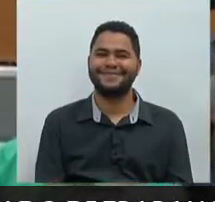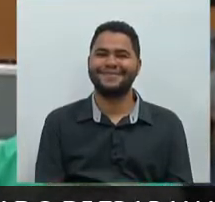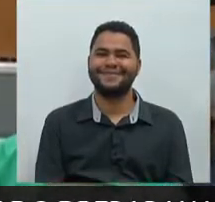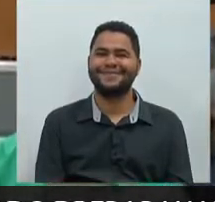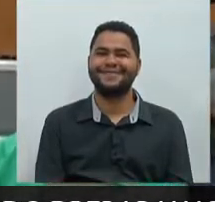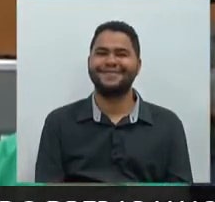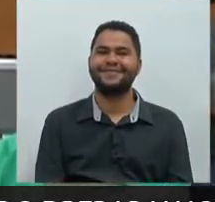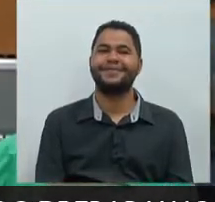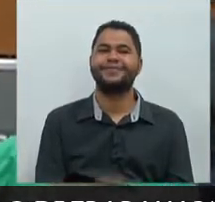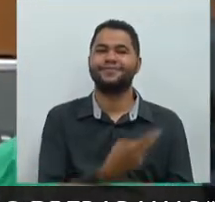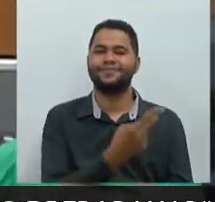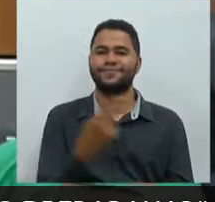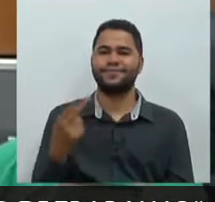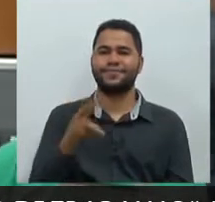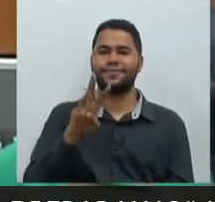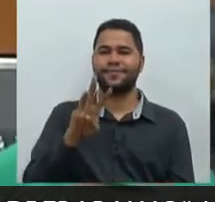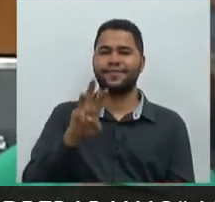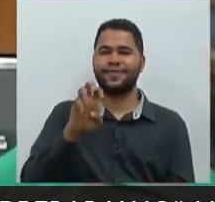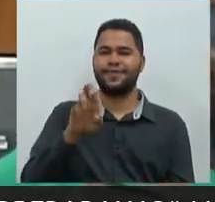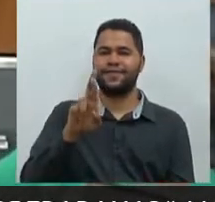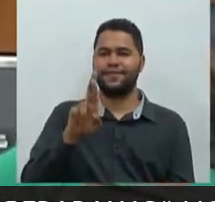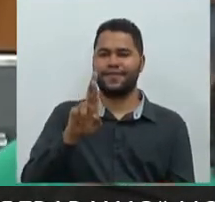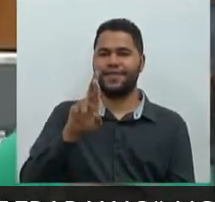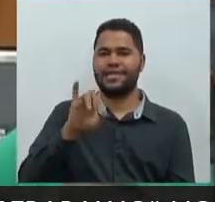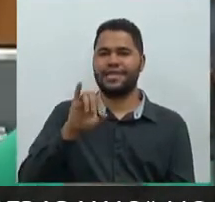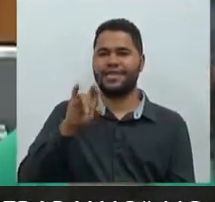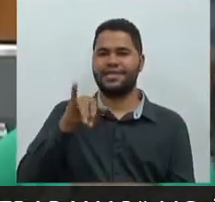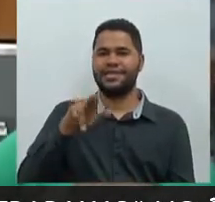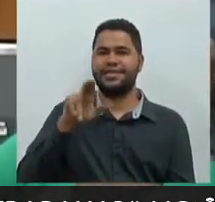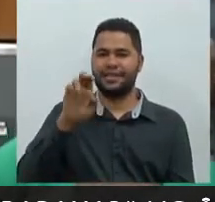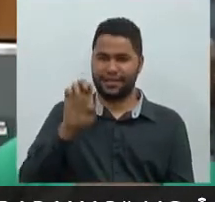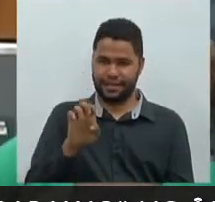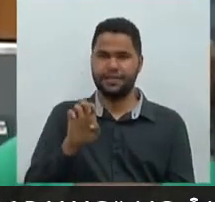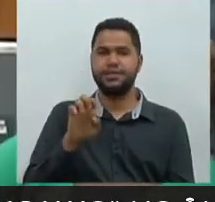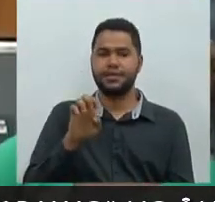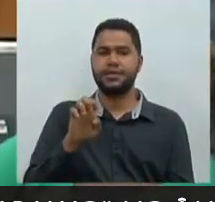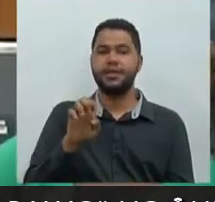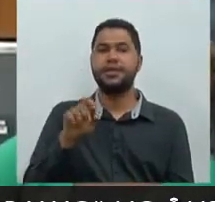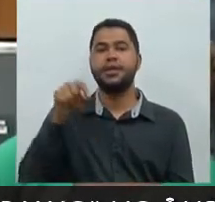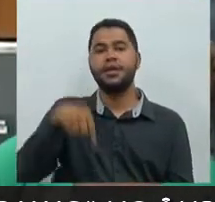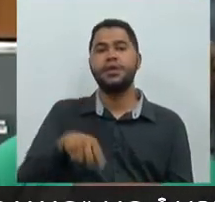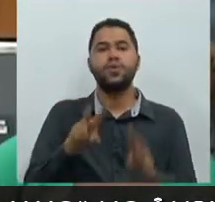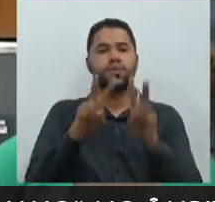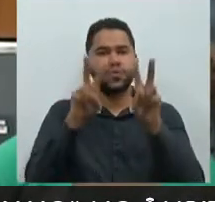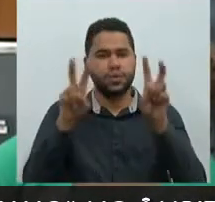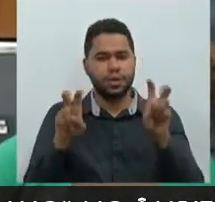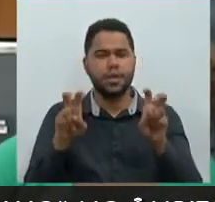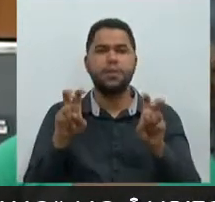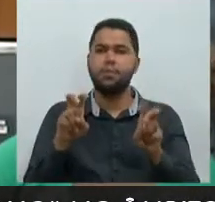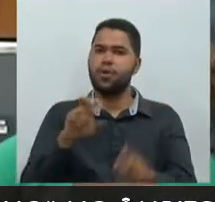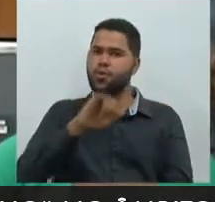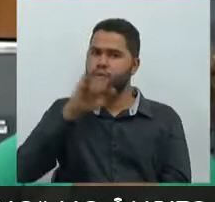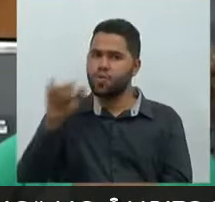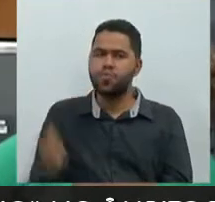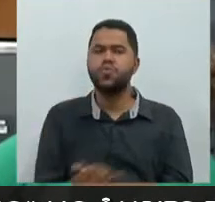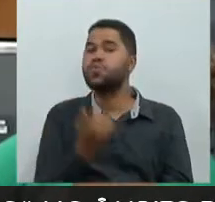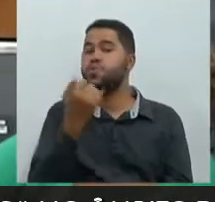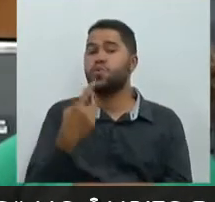Meu nome é Veridiane, eu estou como diretora da Escola Estadual Arão Reis, e esse tema é muito oportuno, né?